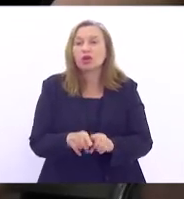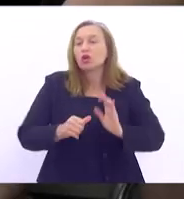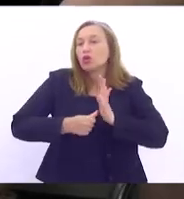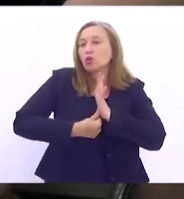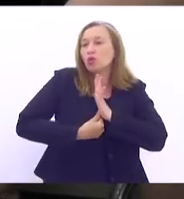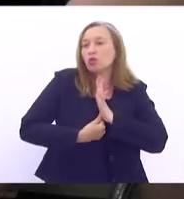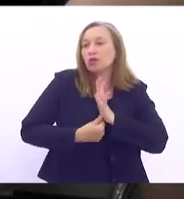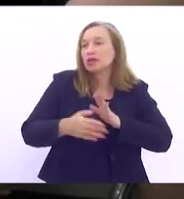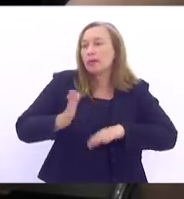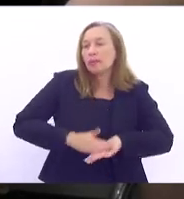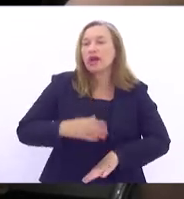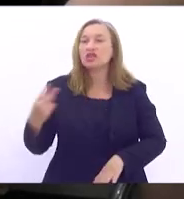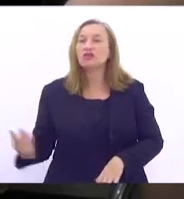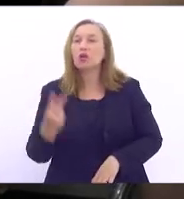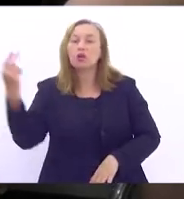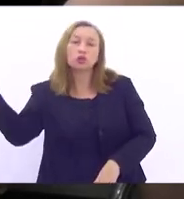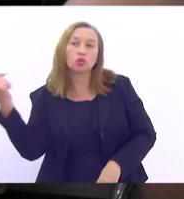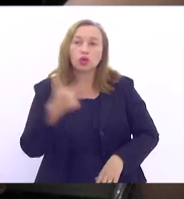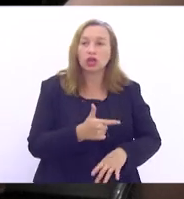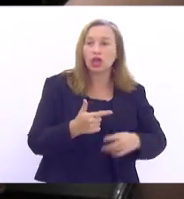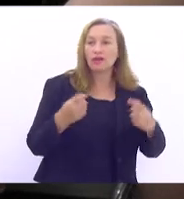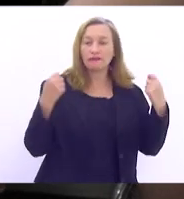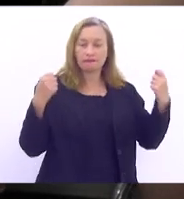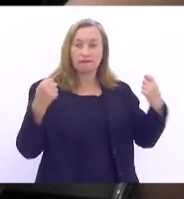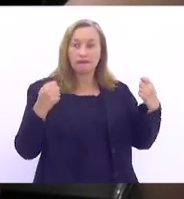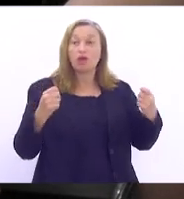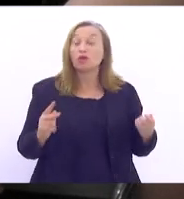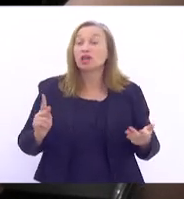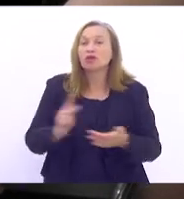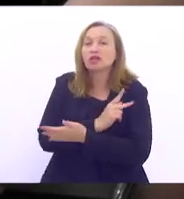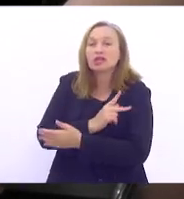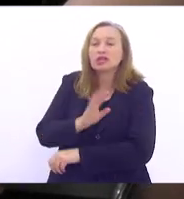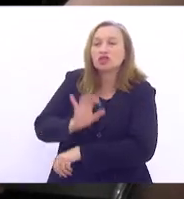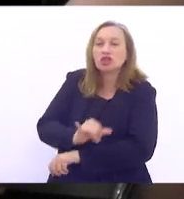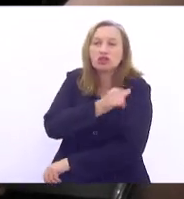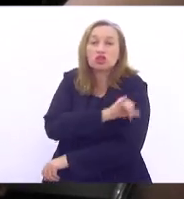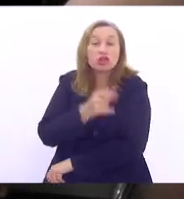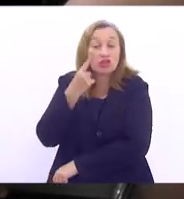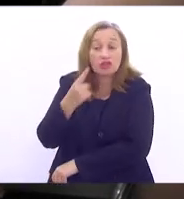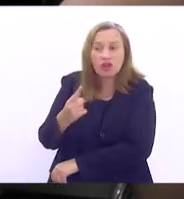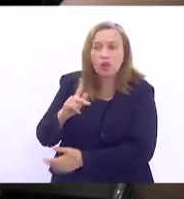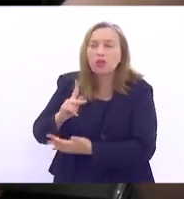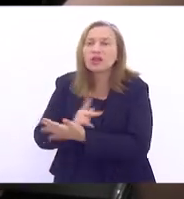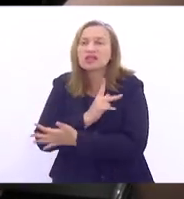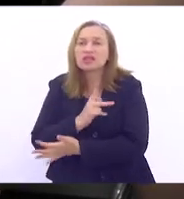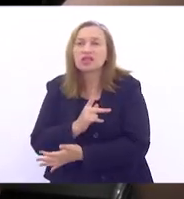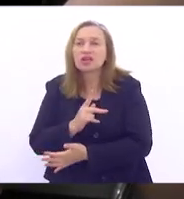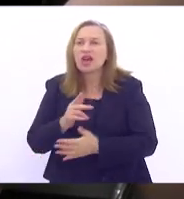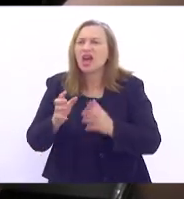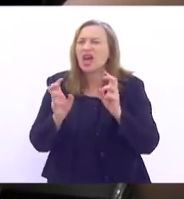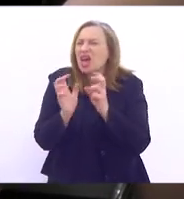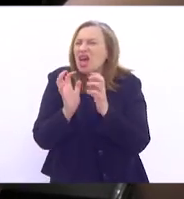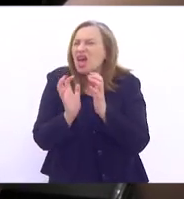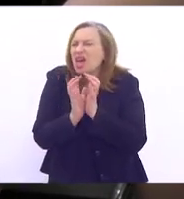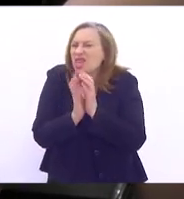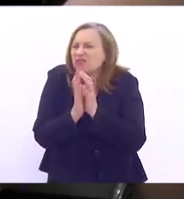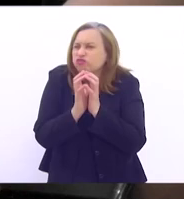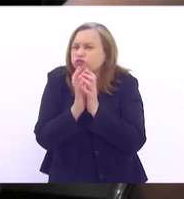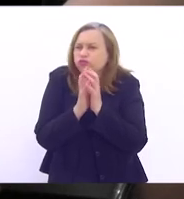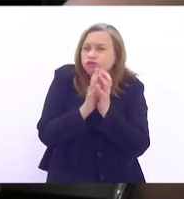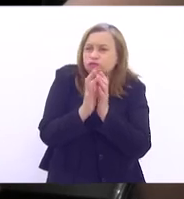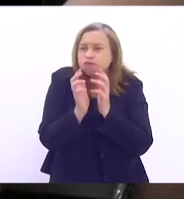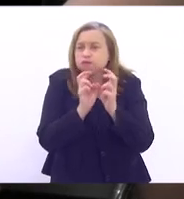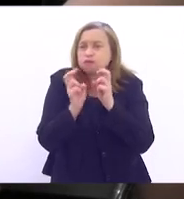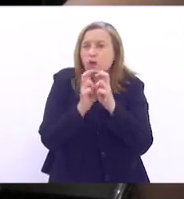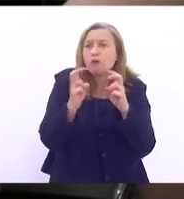que é o torcedor. Que hoje o que está acontecendo muito, principalmente no estado do Rio de Janeiro, que a gente vê acontecendo aí, é as brigas que está tendo de torcida organizada.